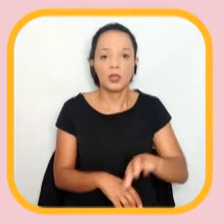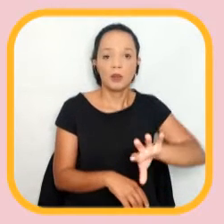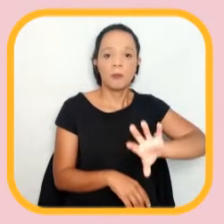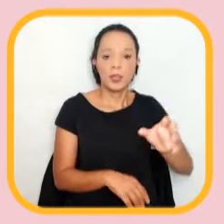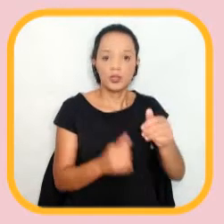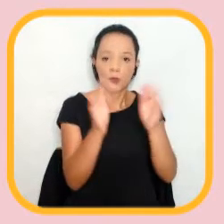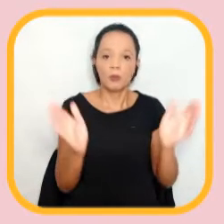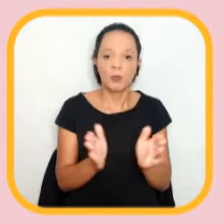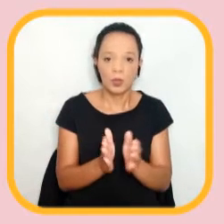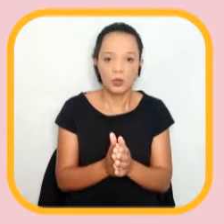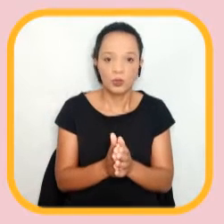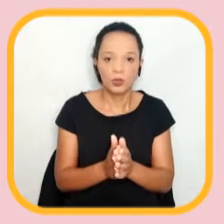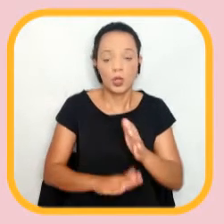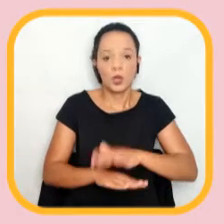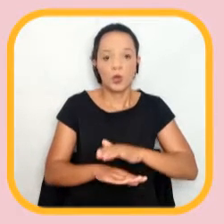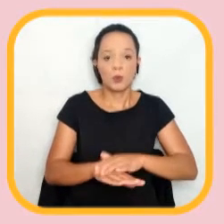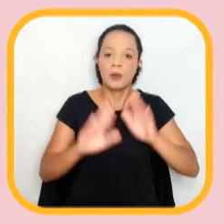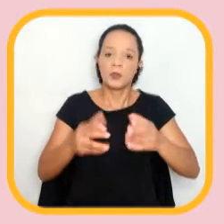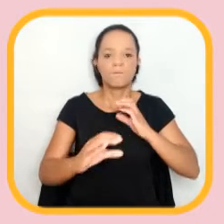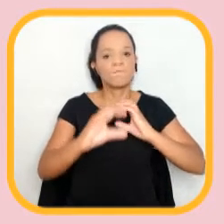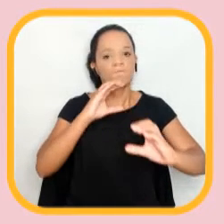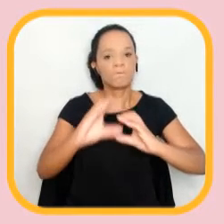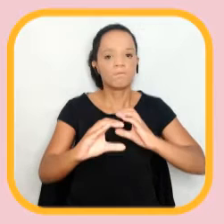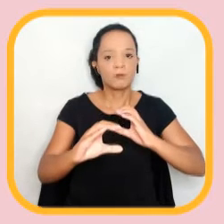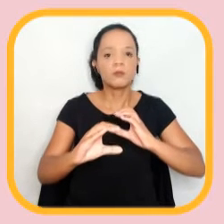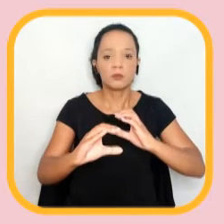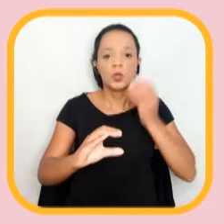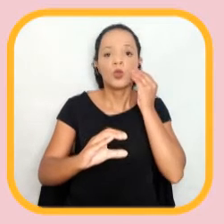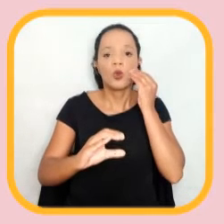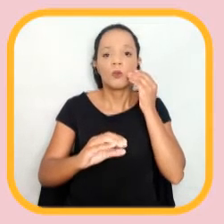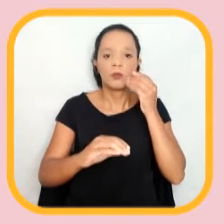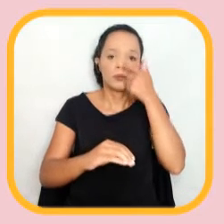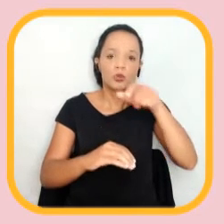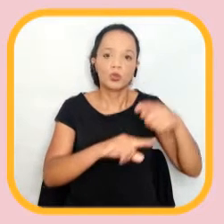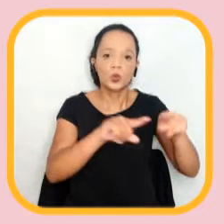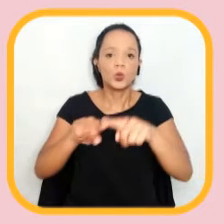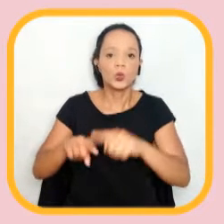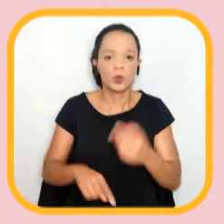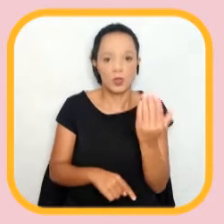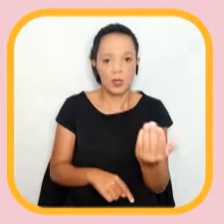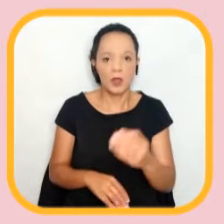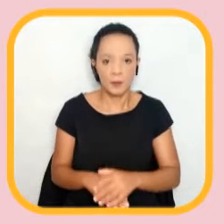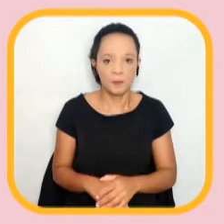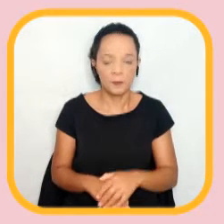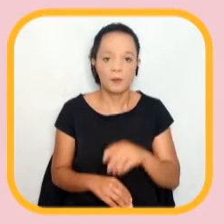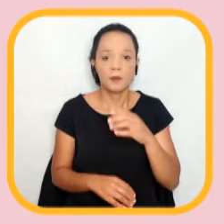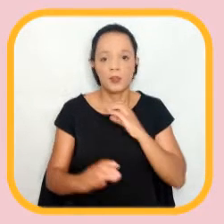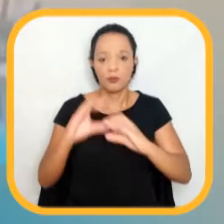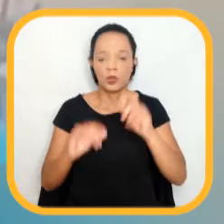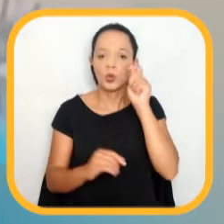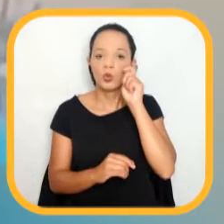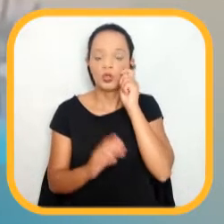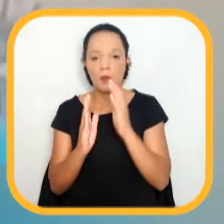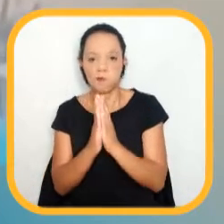é um país para todos. E é exatamente por isso que é preciso comunicar com estes diferentes públicos que existem. Da mesma forma